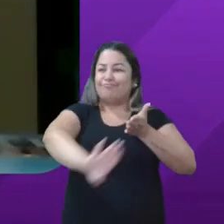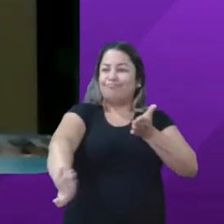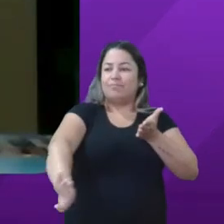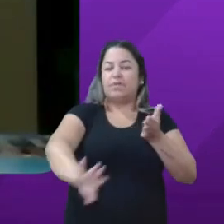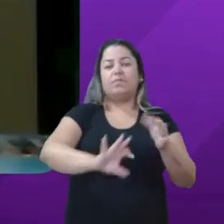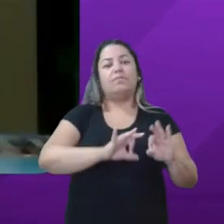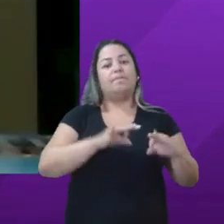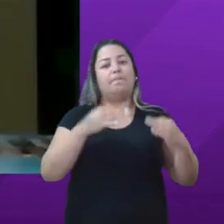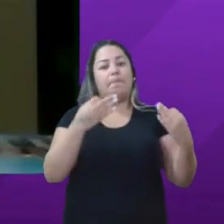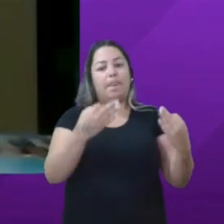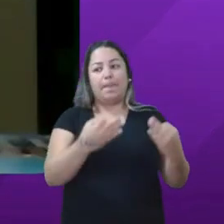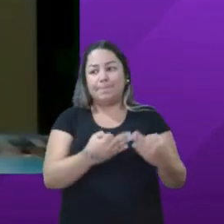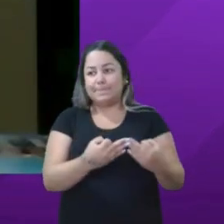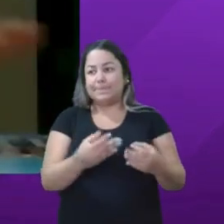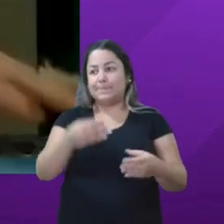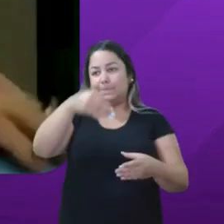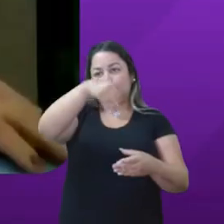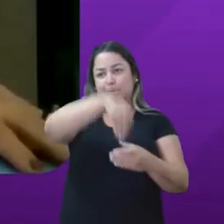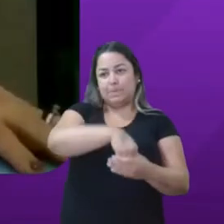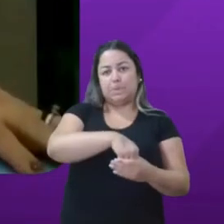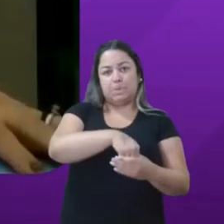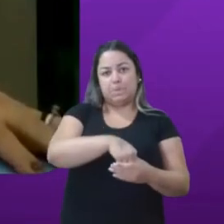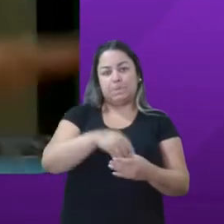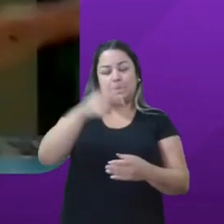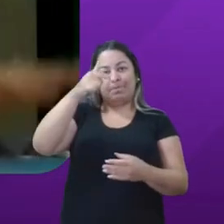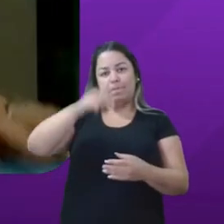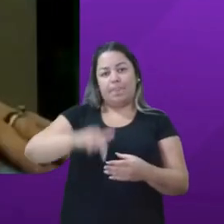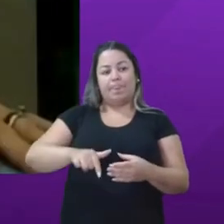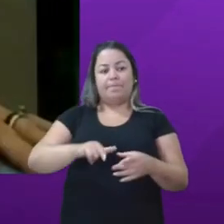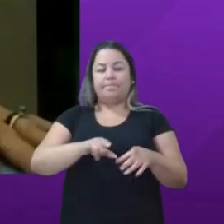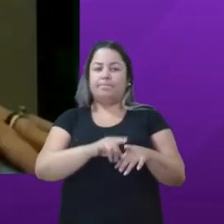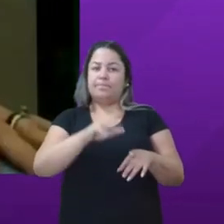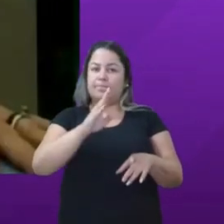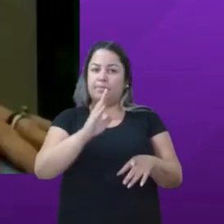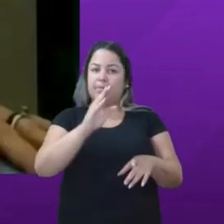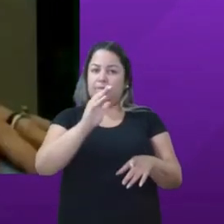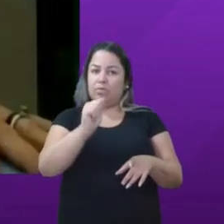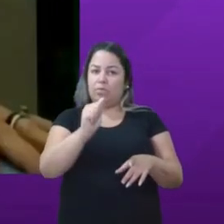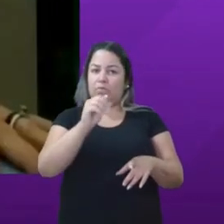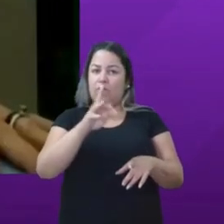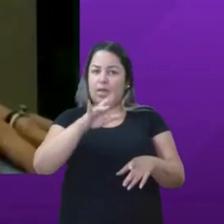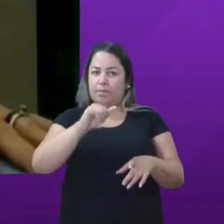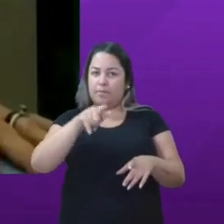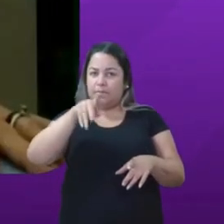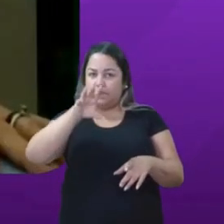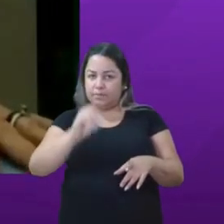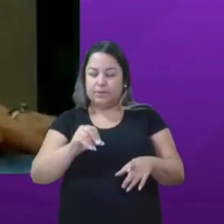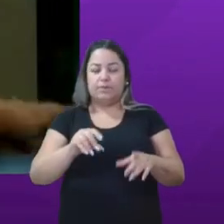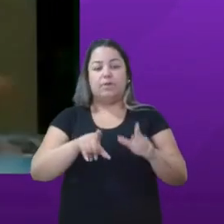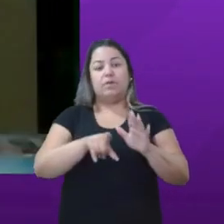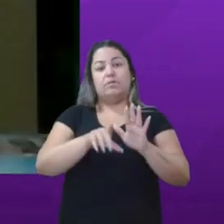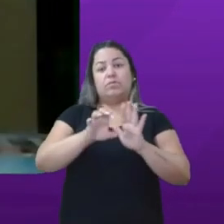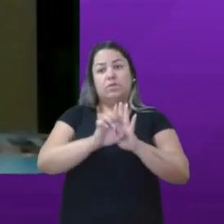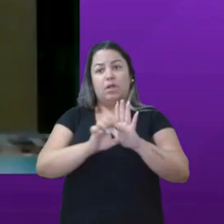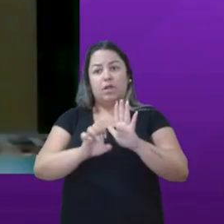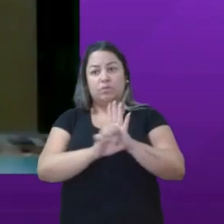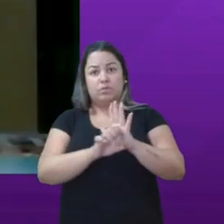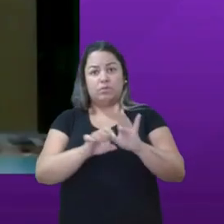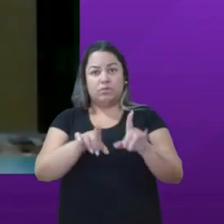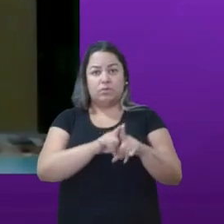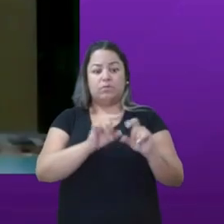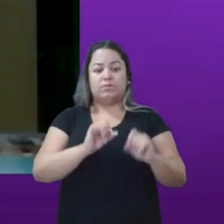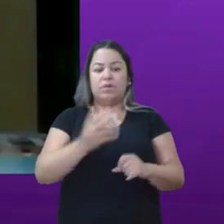e colocadas em abrigo. Isso, a partir da Constituição e a partir do Estatuto da Criança, isso de fato passou a ser